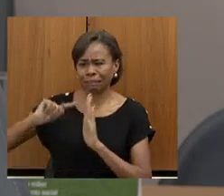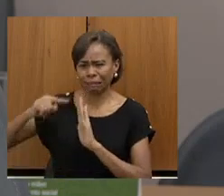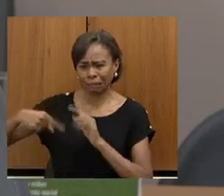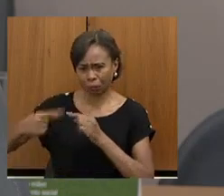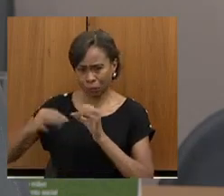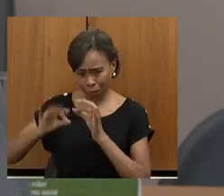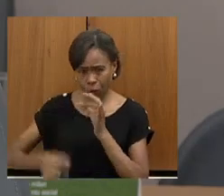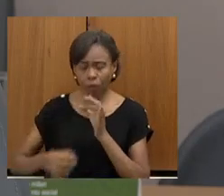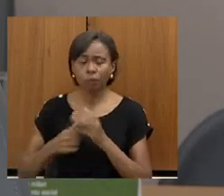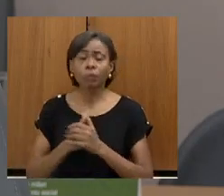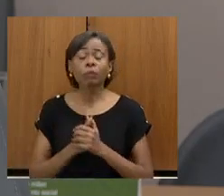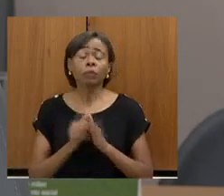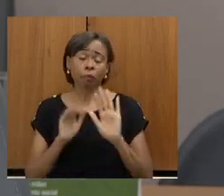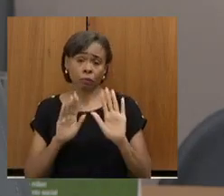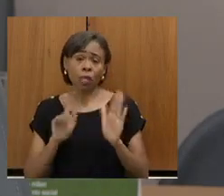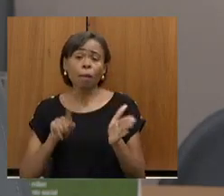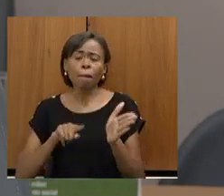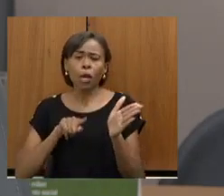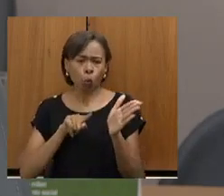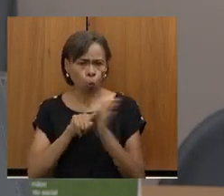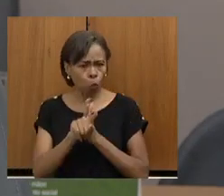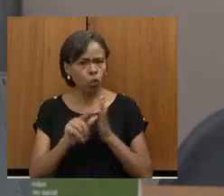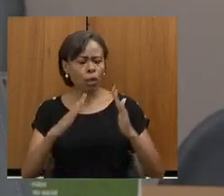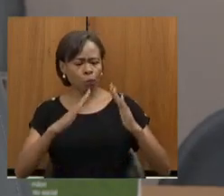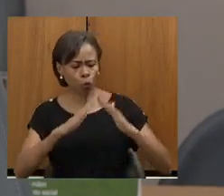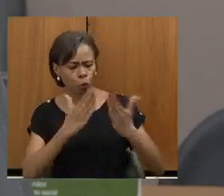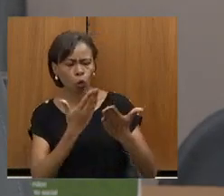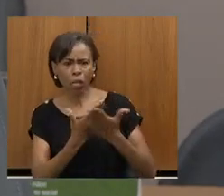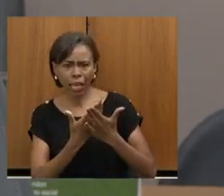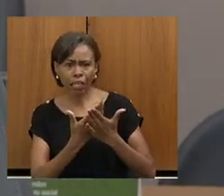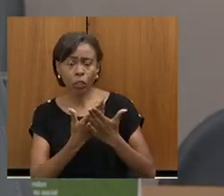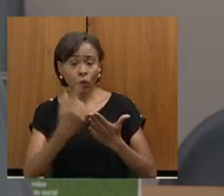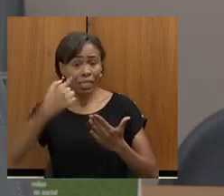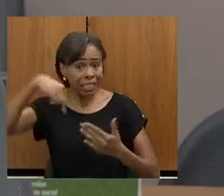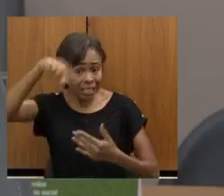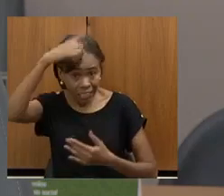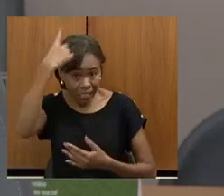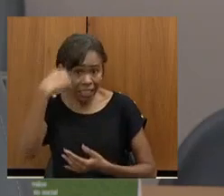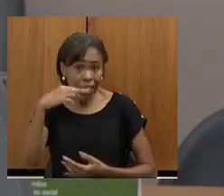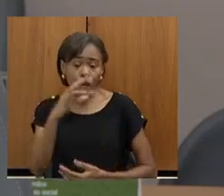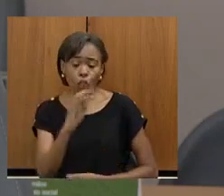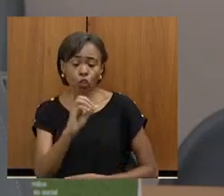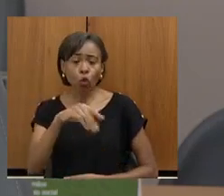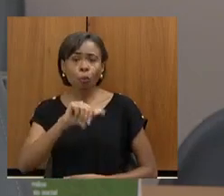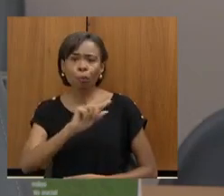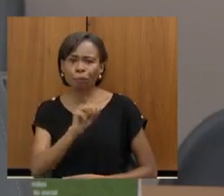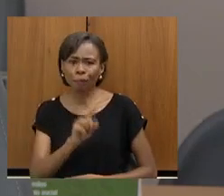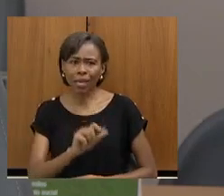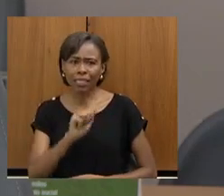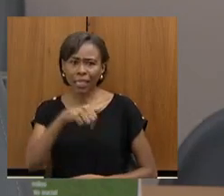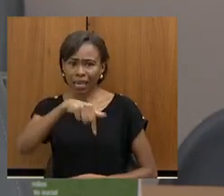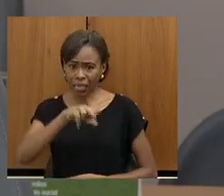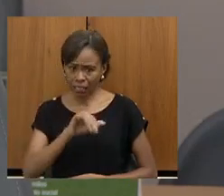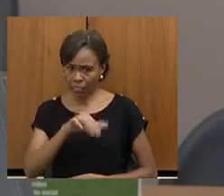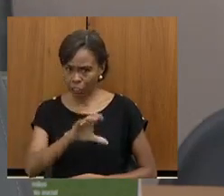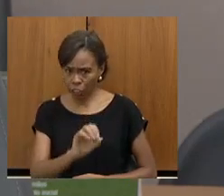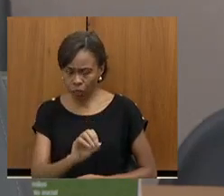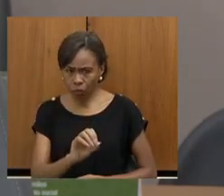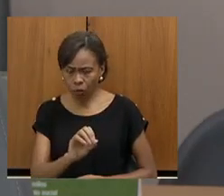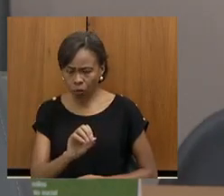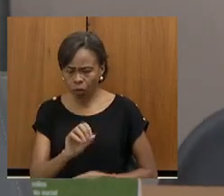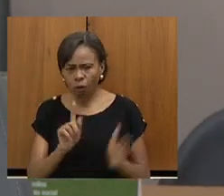Então, primeira pergunta que eu faço para o Colégio Santo Tomás de Aquino para a escola. O diretor Vitor, ele foi